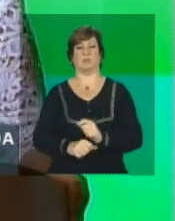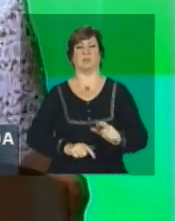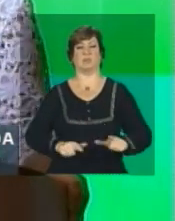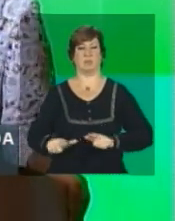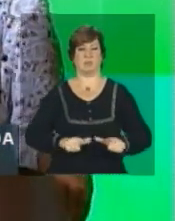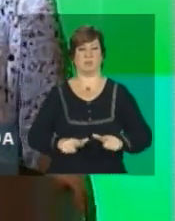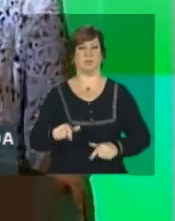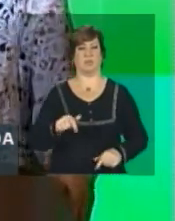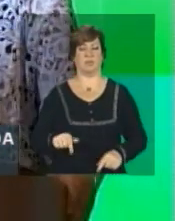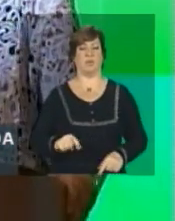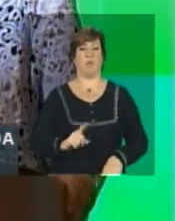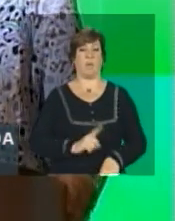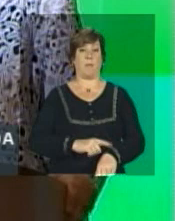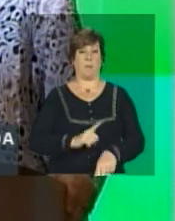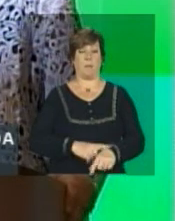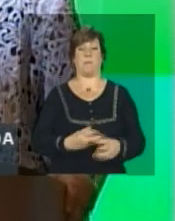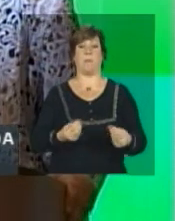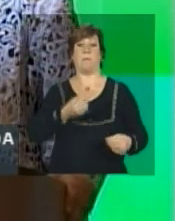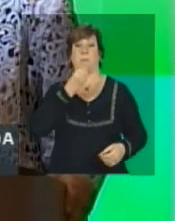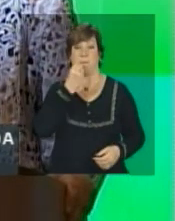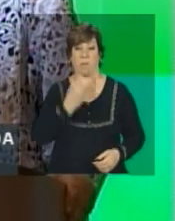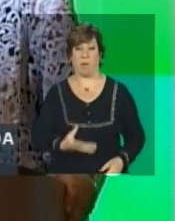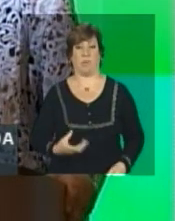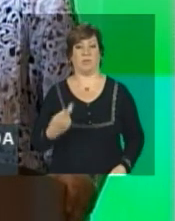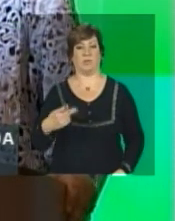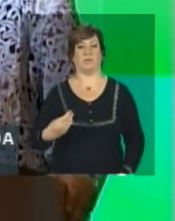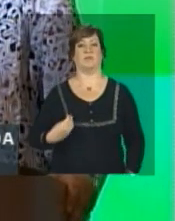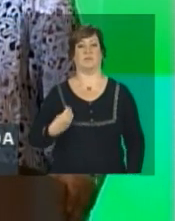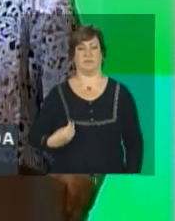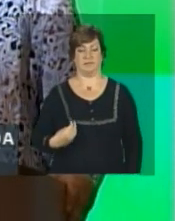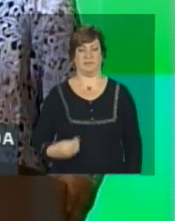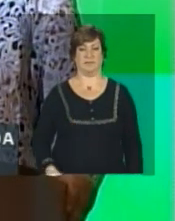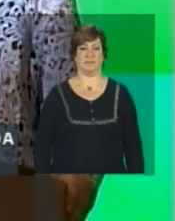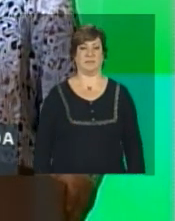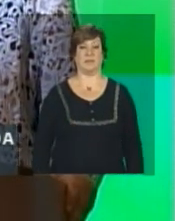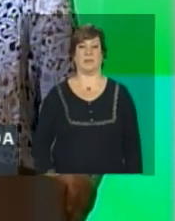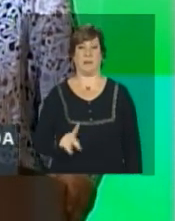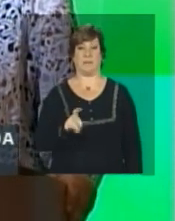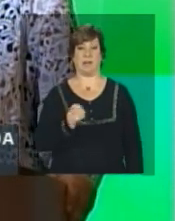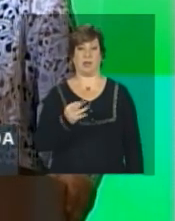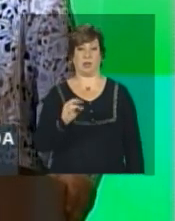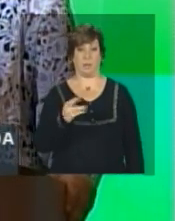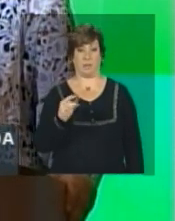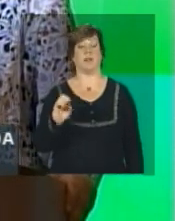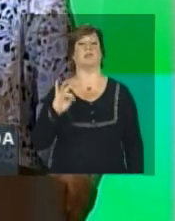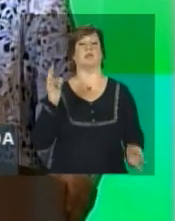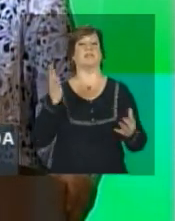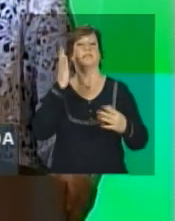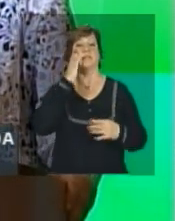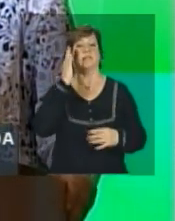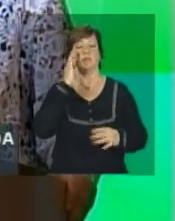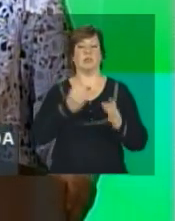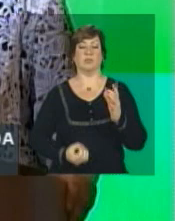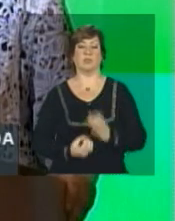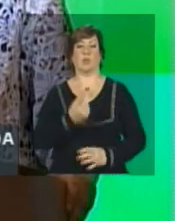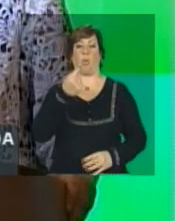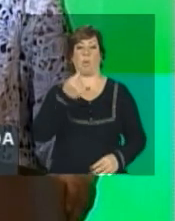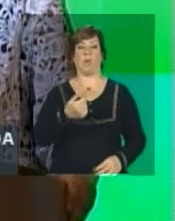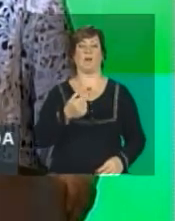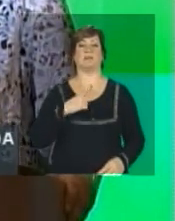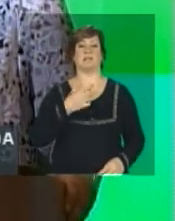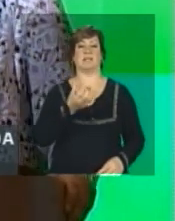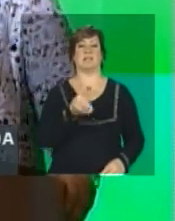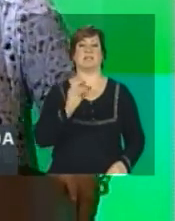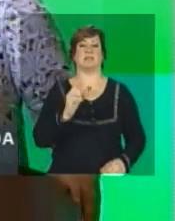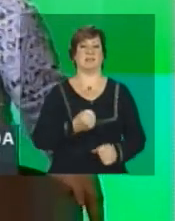dos períodos mais profícuos de sua existência. A Petrobras, nós sabemos, nasceu há quase